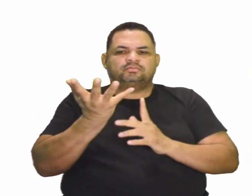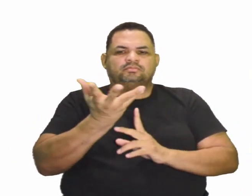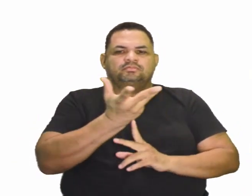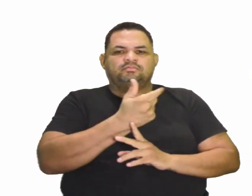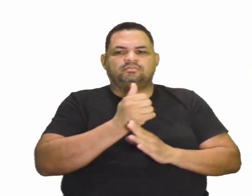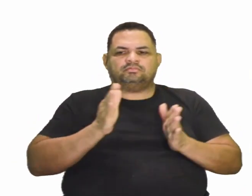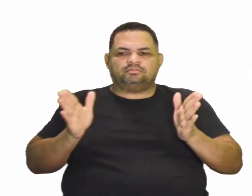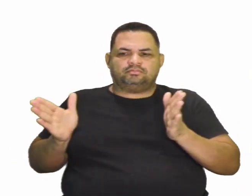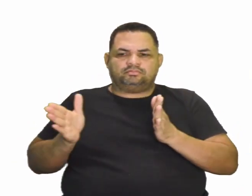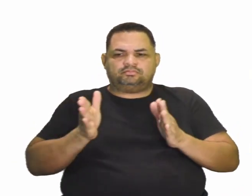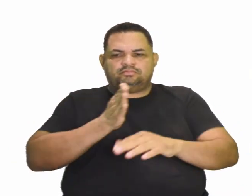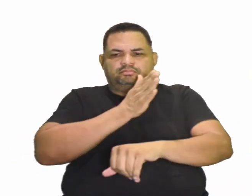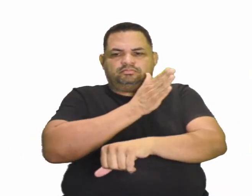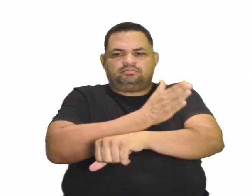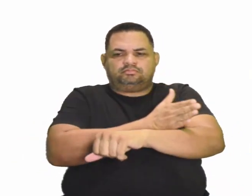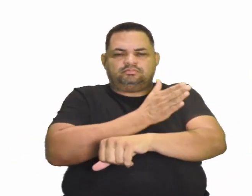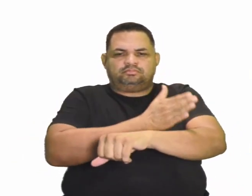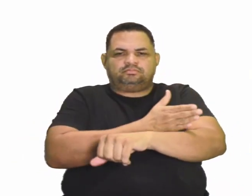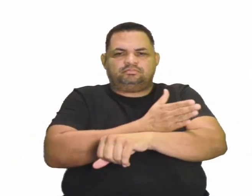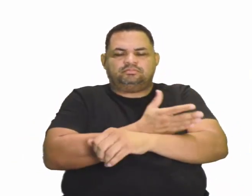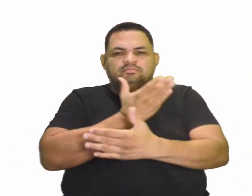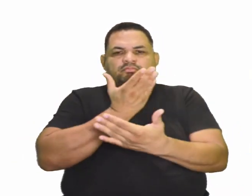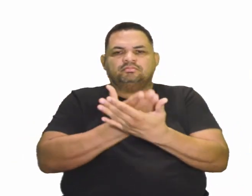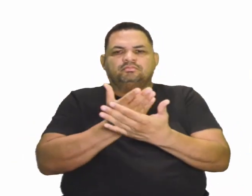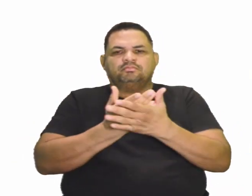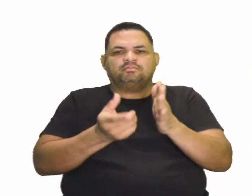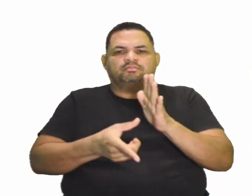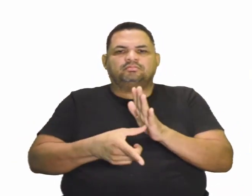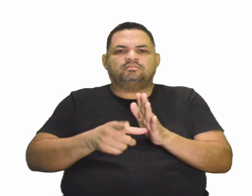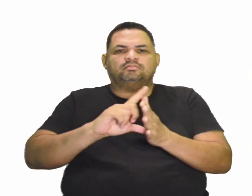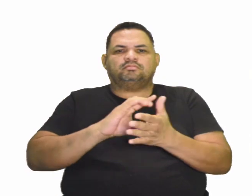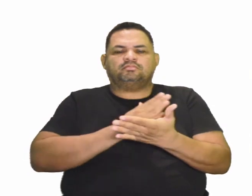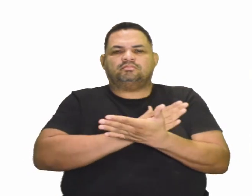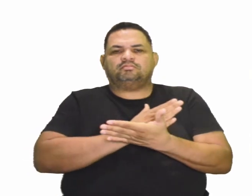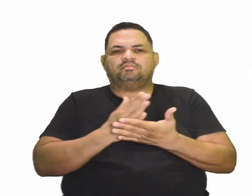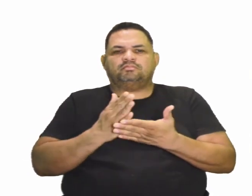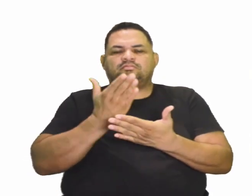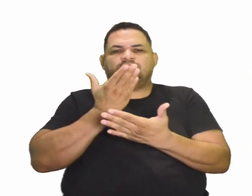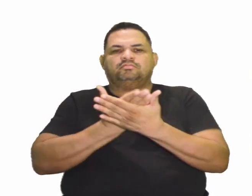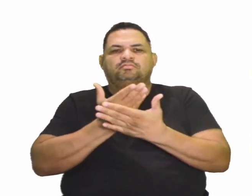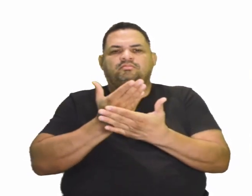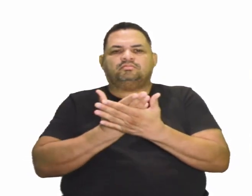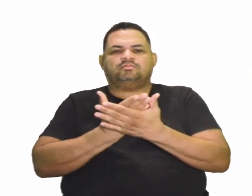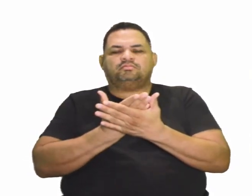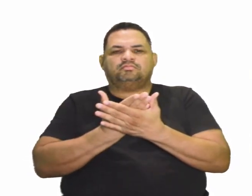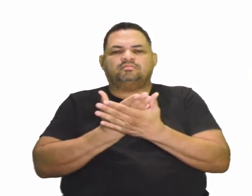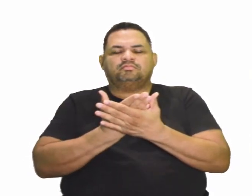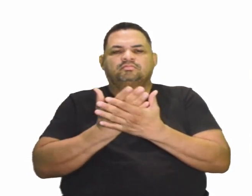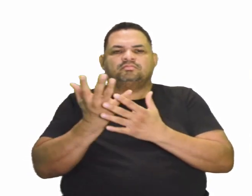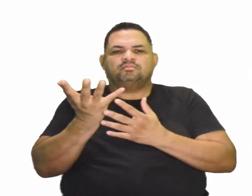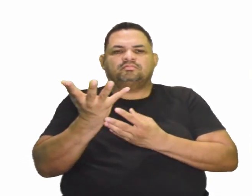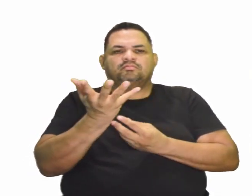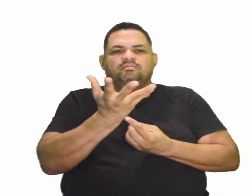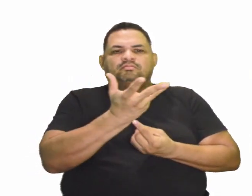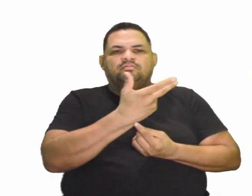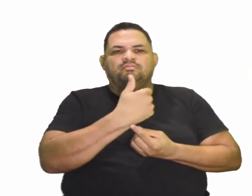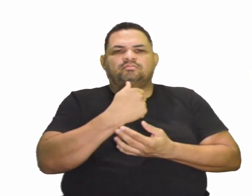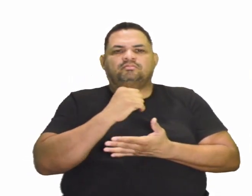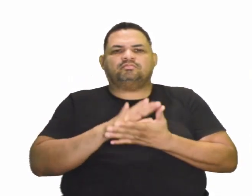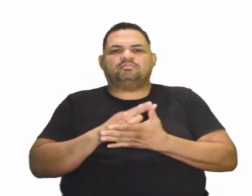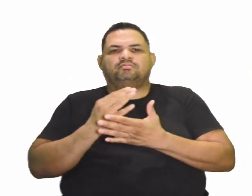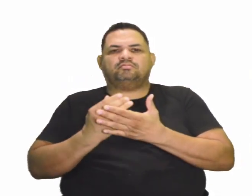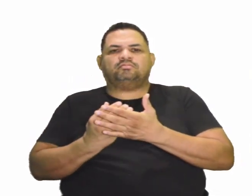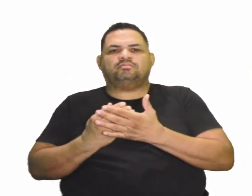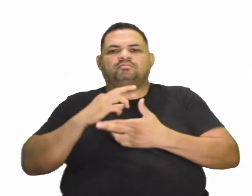período medieval, na aula anterior, e vamos dar início, então, ao estudo da arte no Renascimento, né?